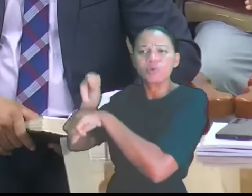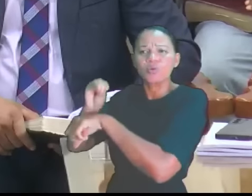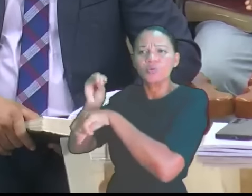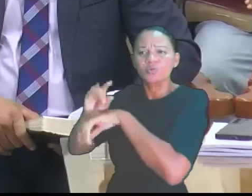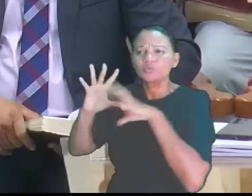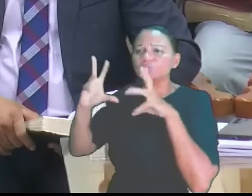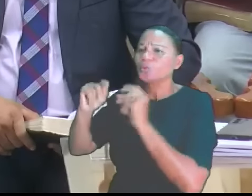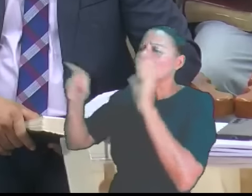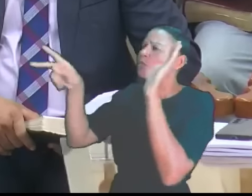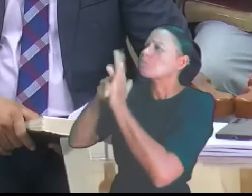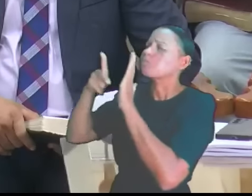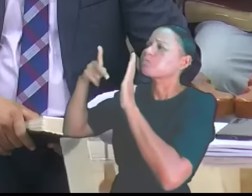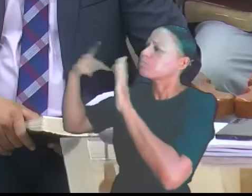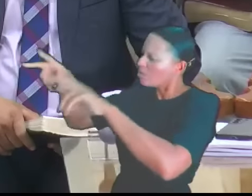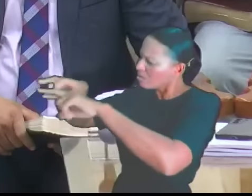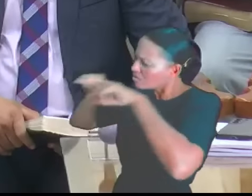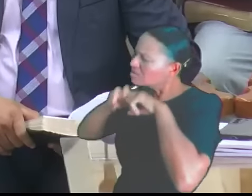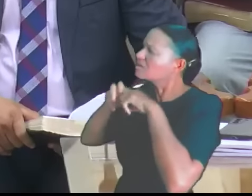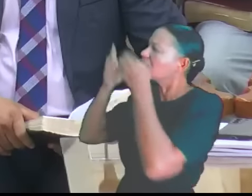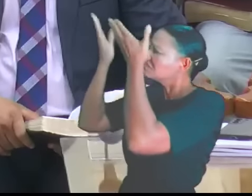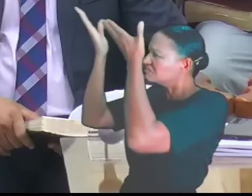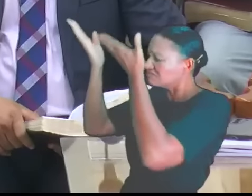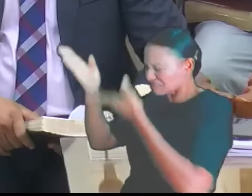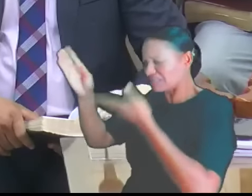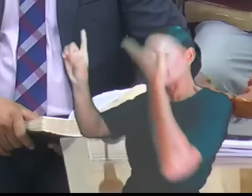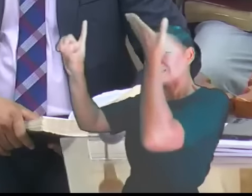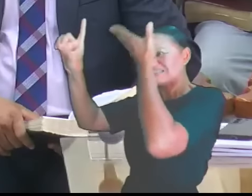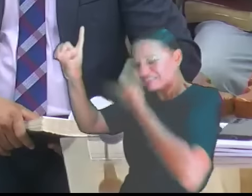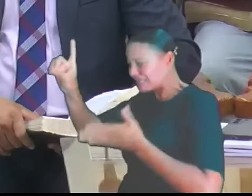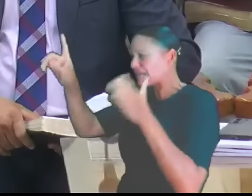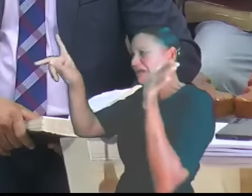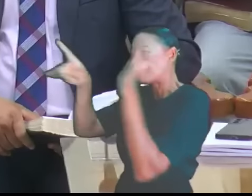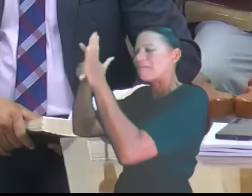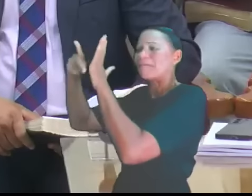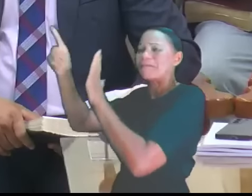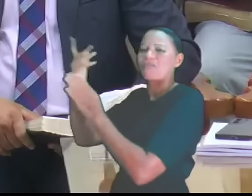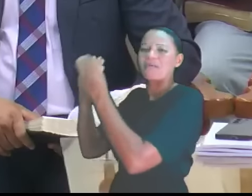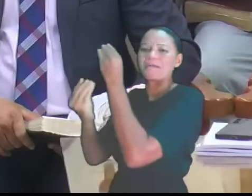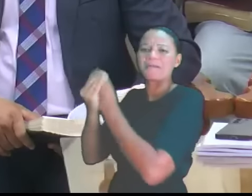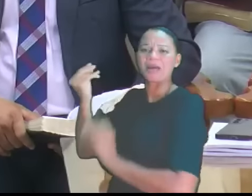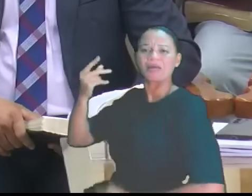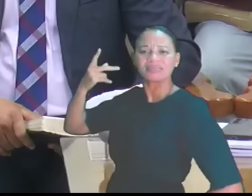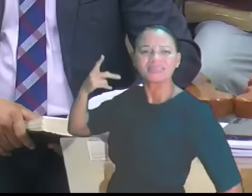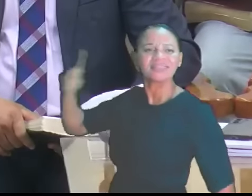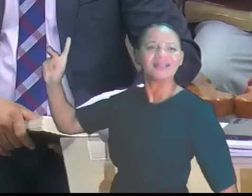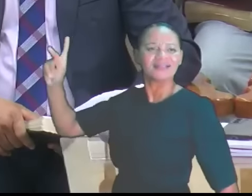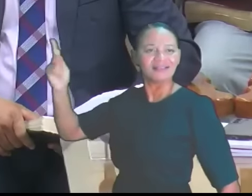vem dEle, para Ele, por Ele, através da mão dEle.